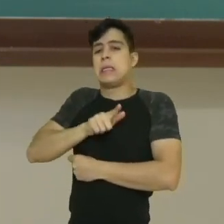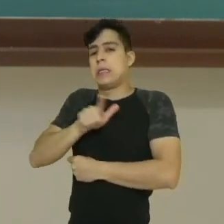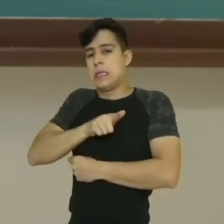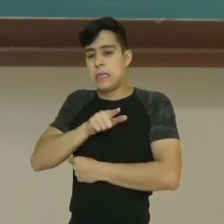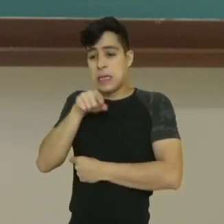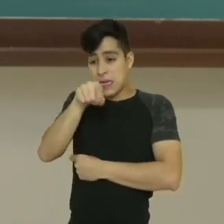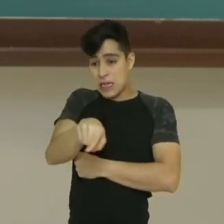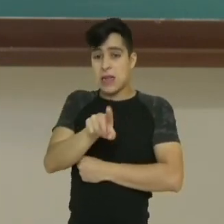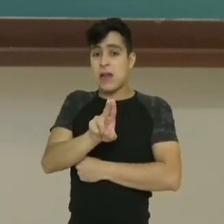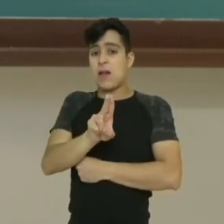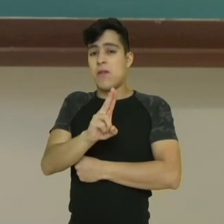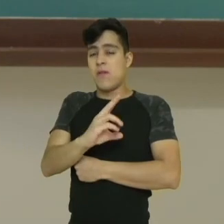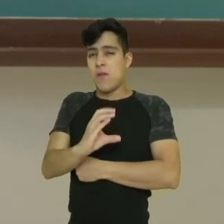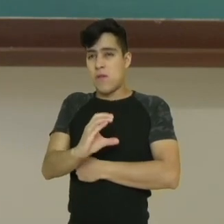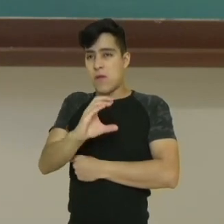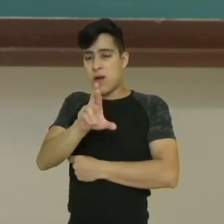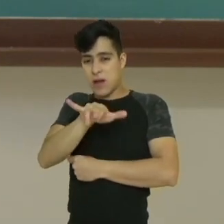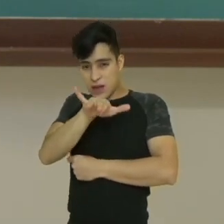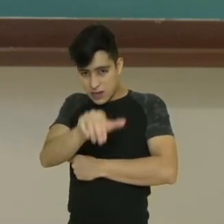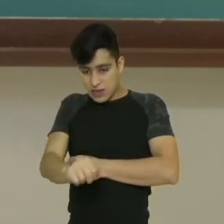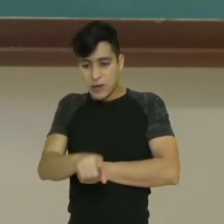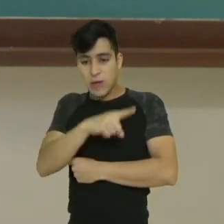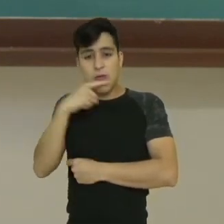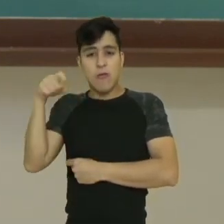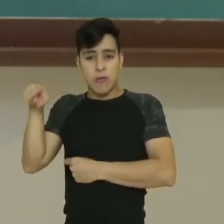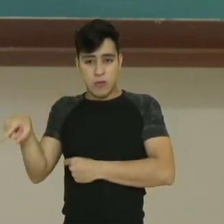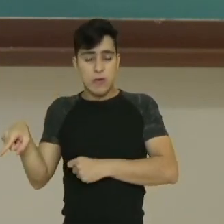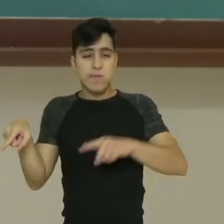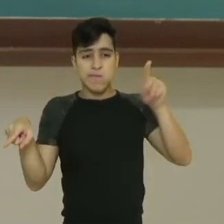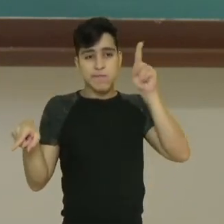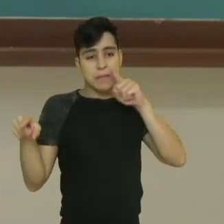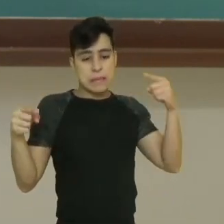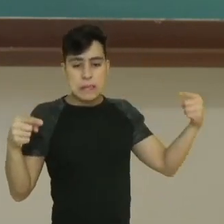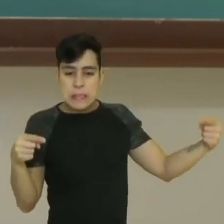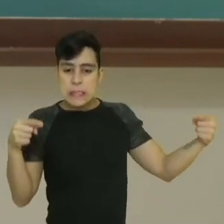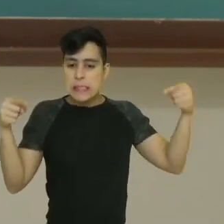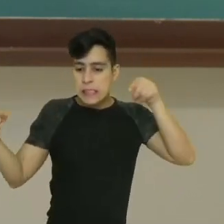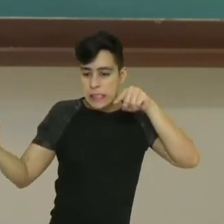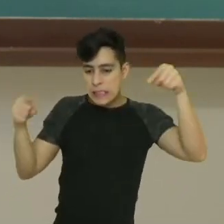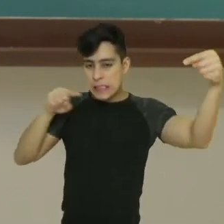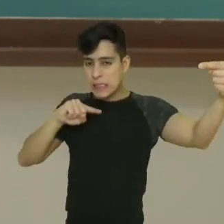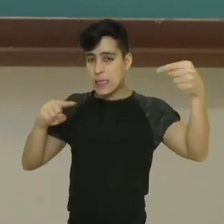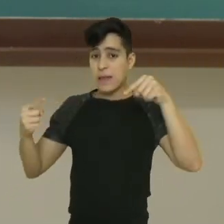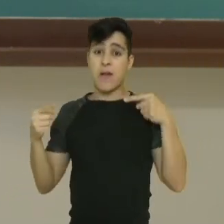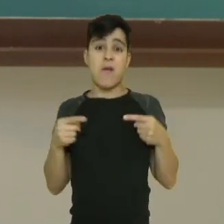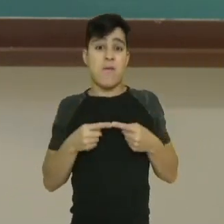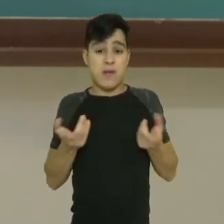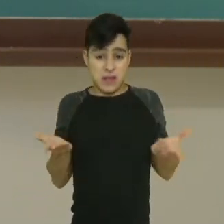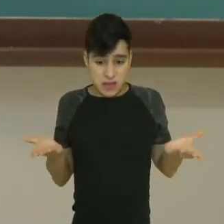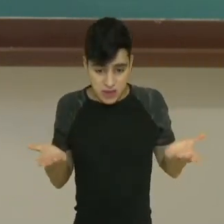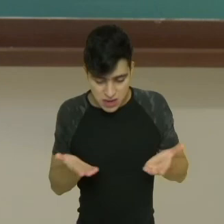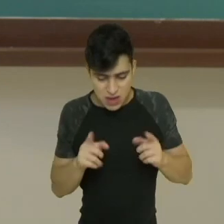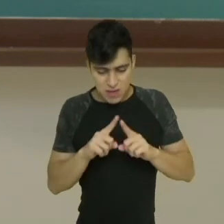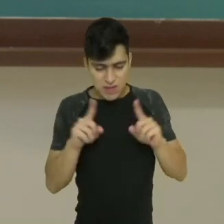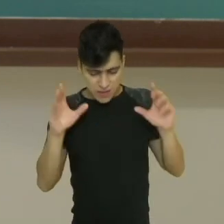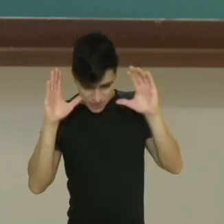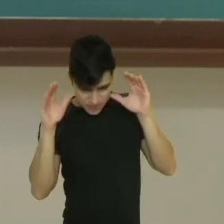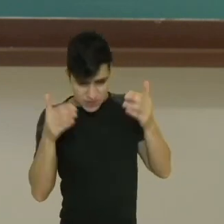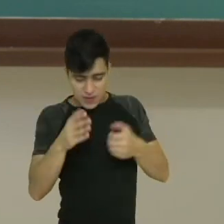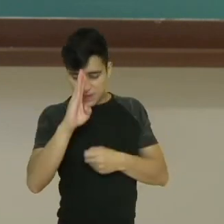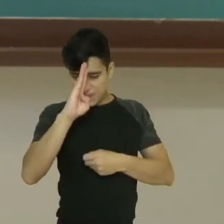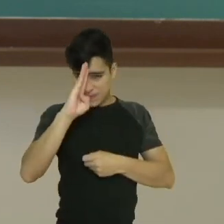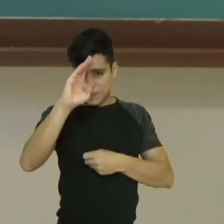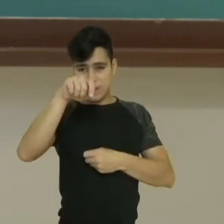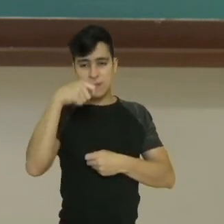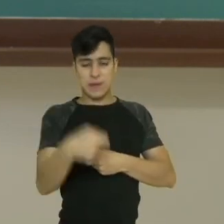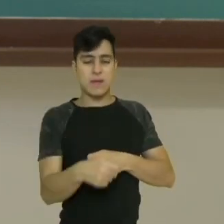Ucrânia, acontecendo ali entre Rússia, Ucrânia e Estados Unidos, também é uma atual, mas focamos principalmente na questão aí das